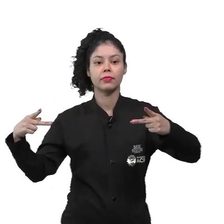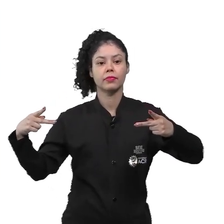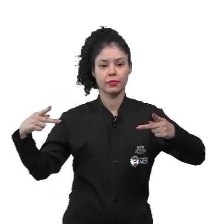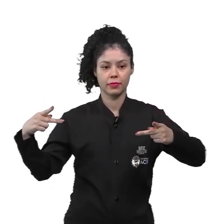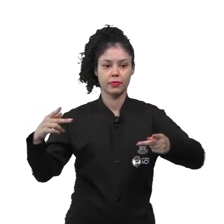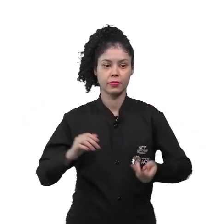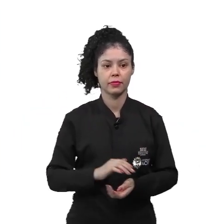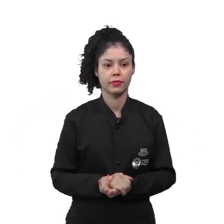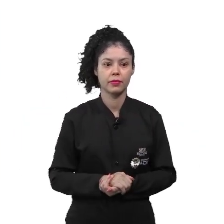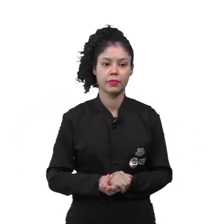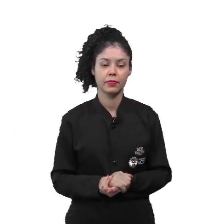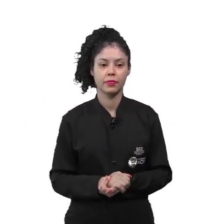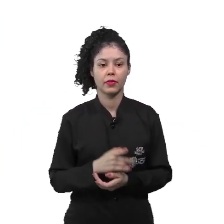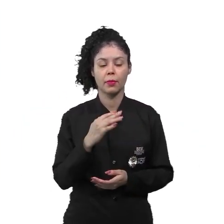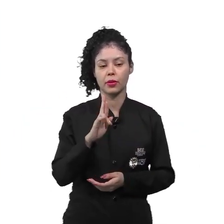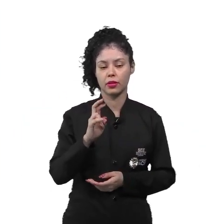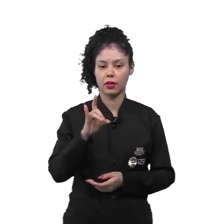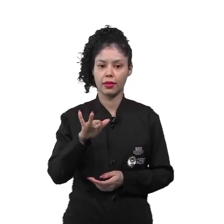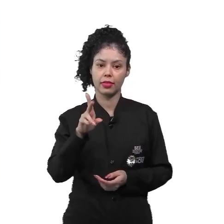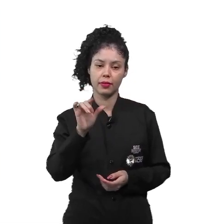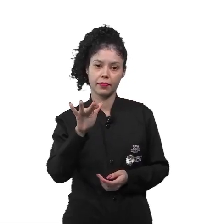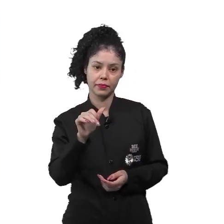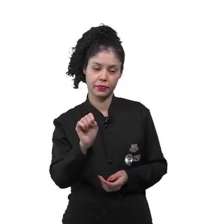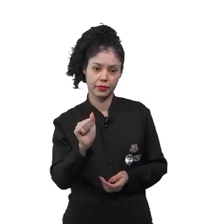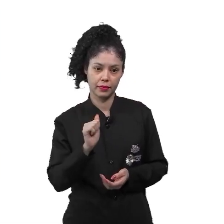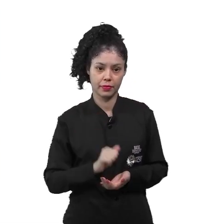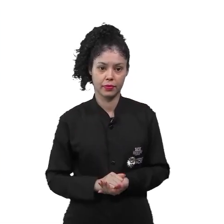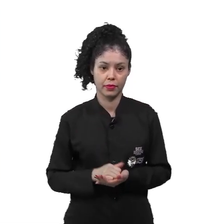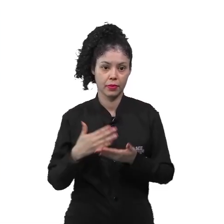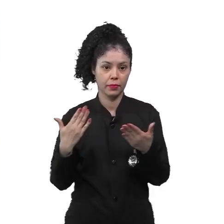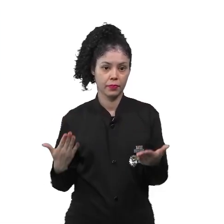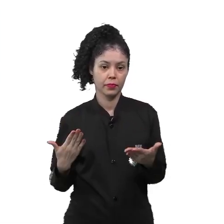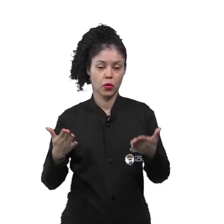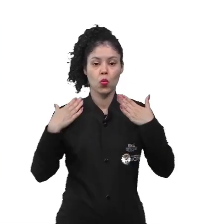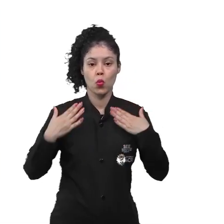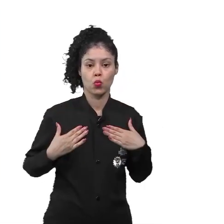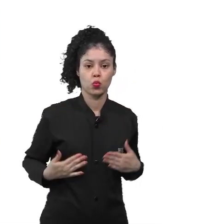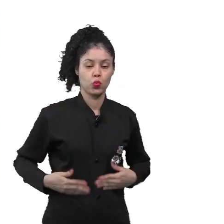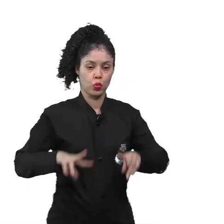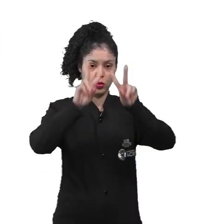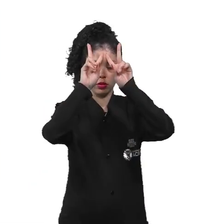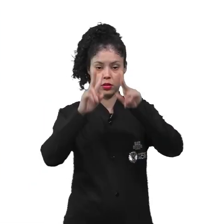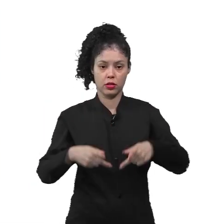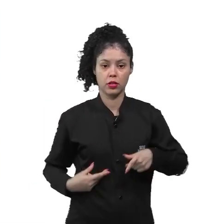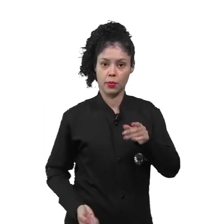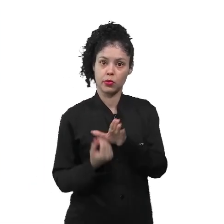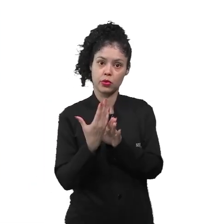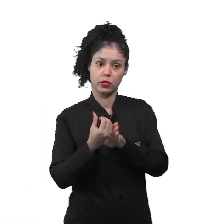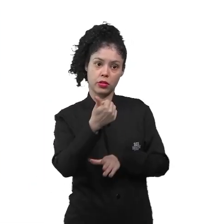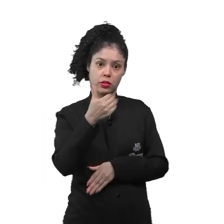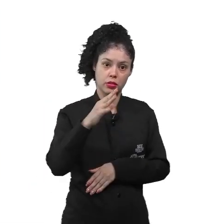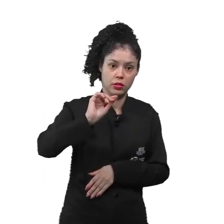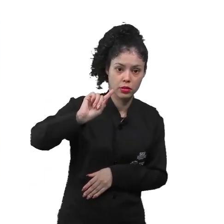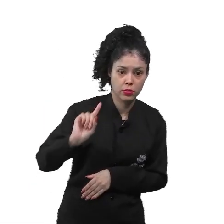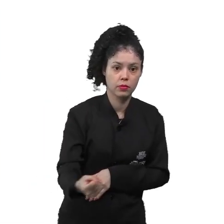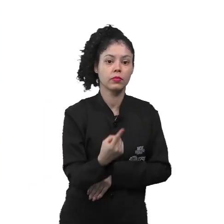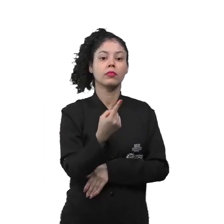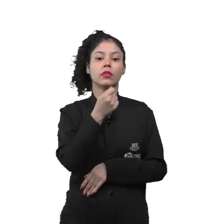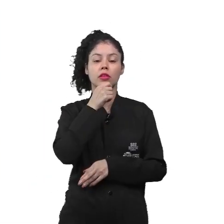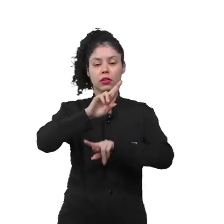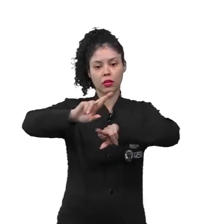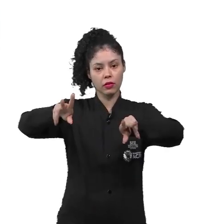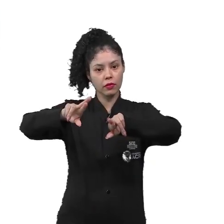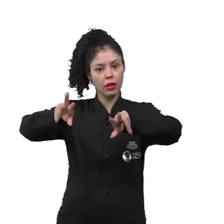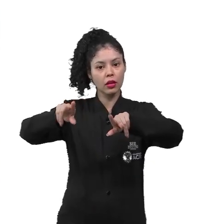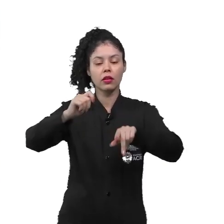a síntese das proteínas. Então, o corpo humano, ele vai produzir mais de 100 mil proteínas